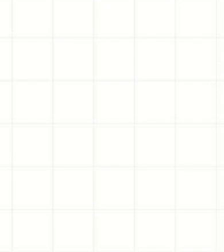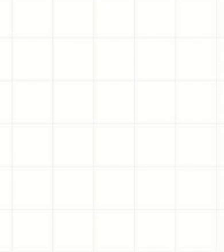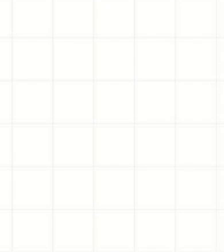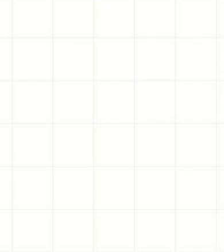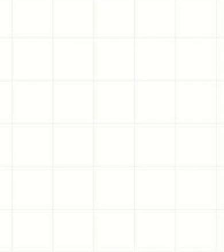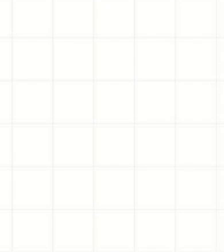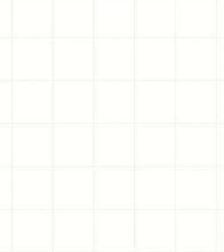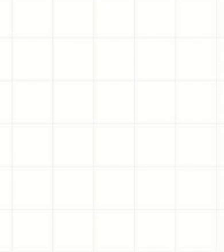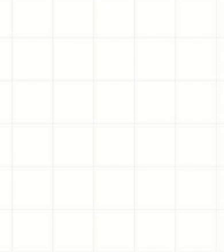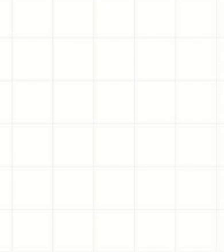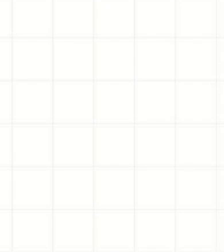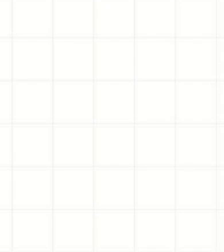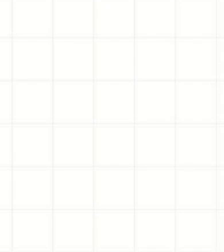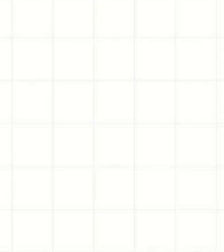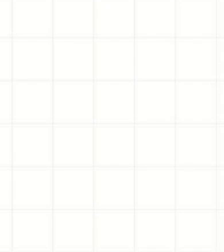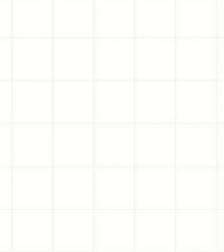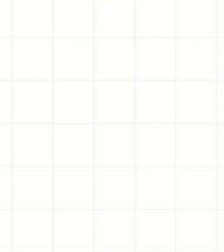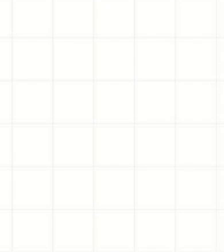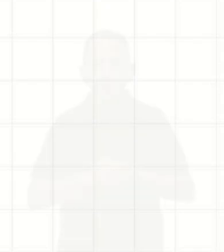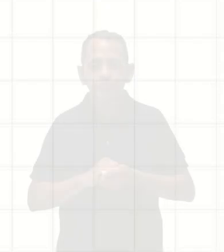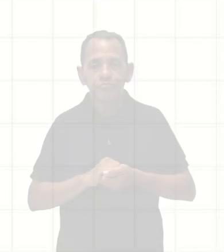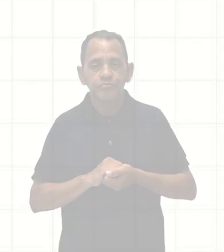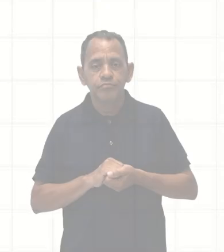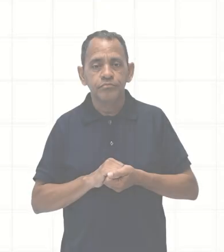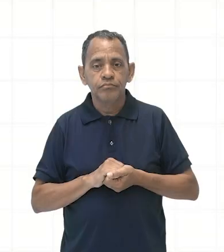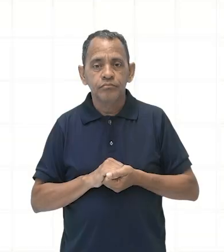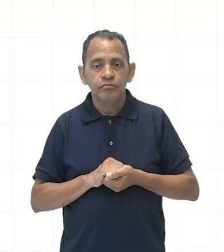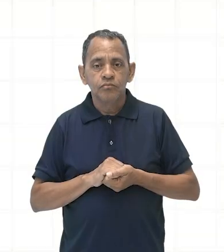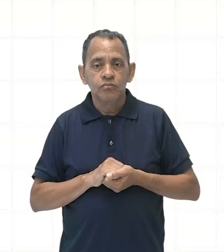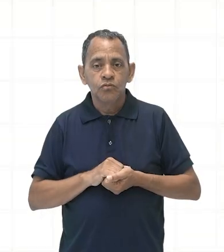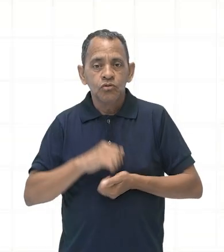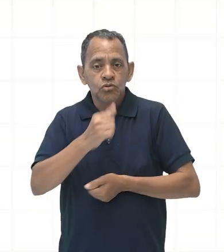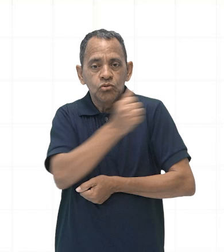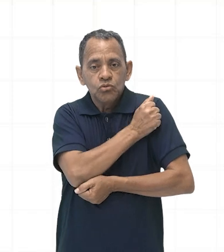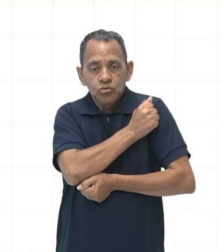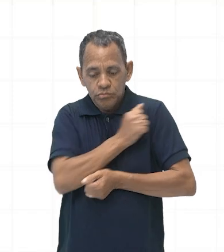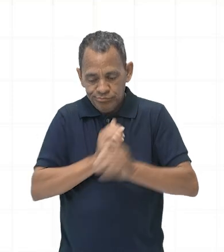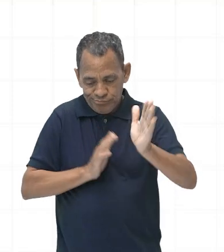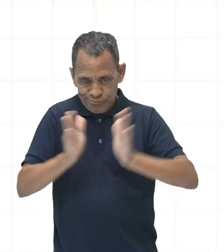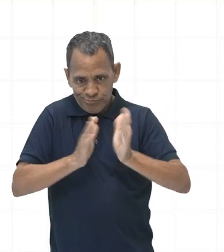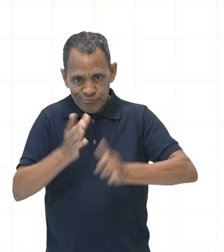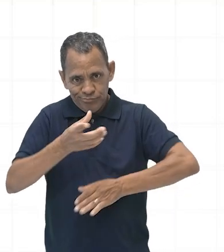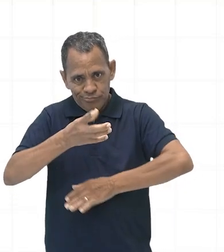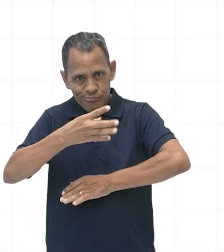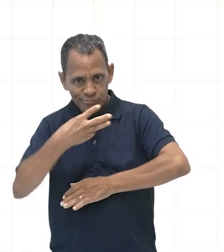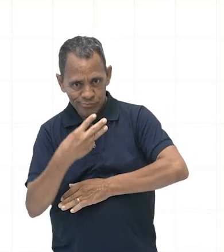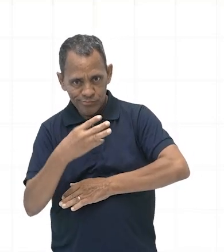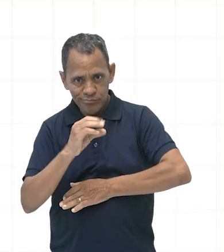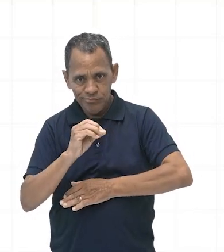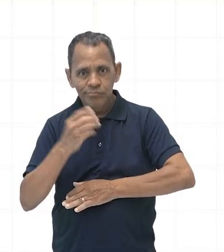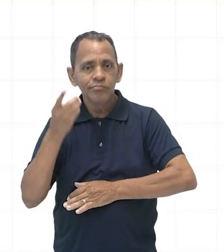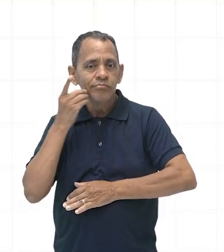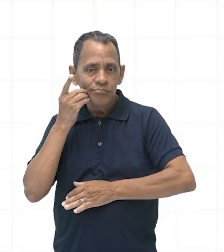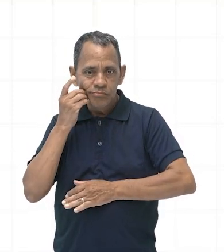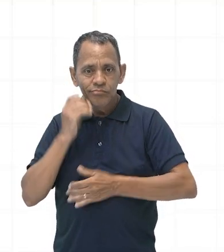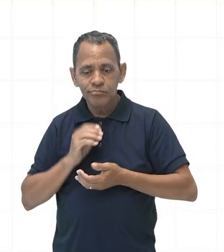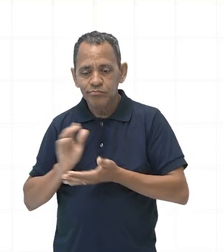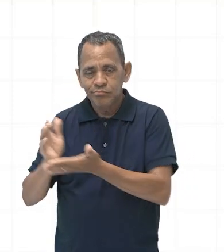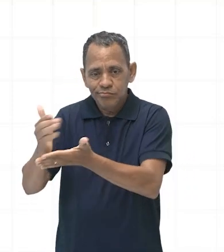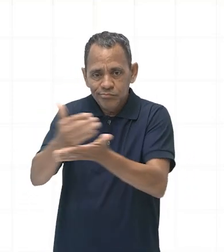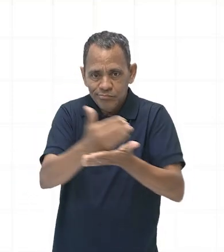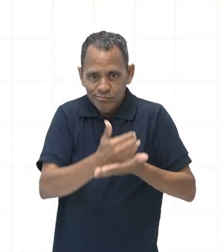arrecadarem, durante 30 dias, alimentos perecíveis para doar a uma comunidade carente da